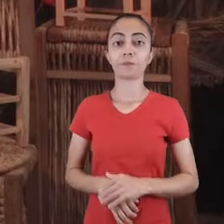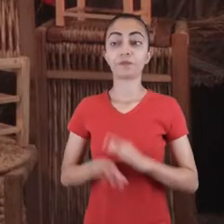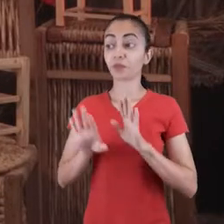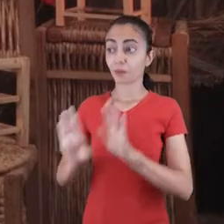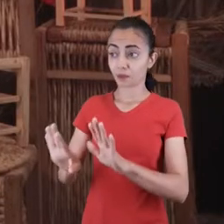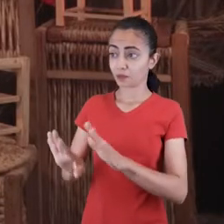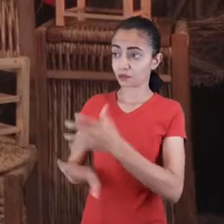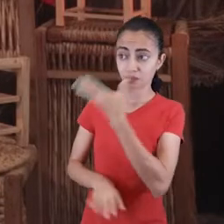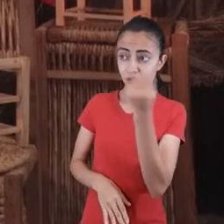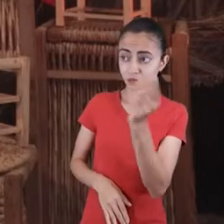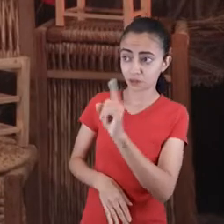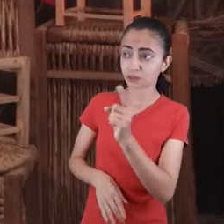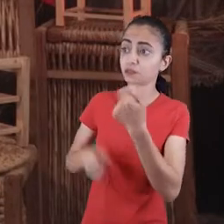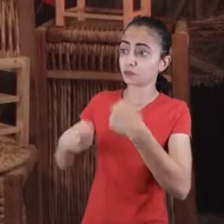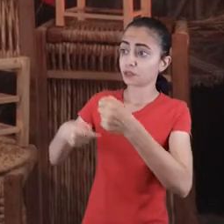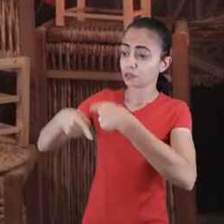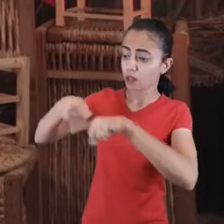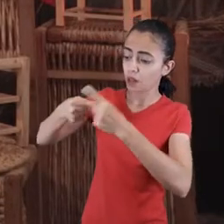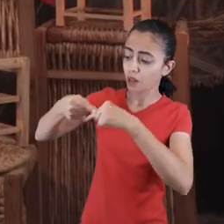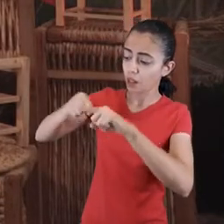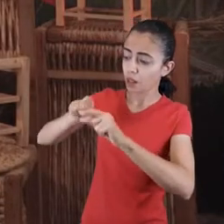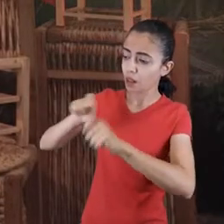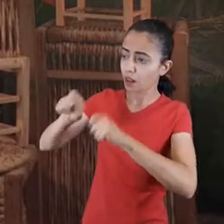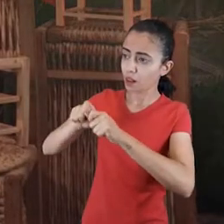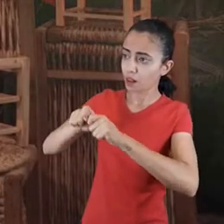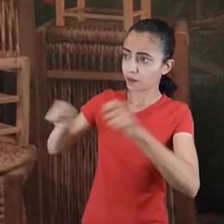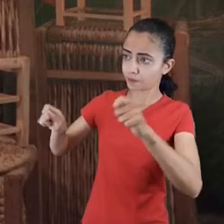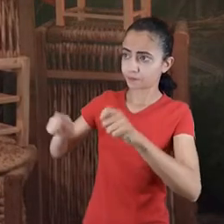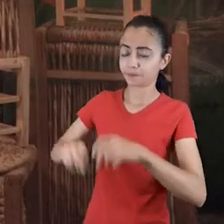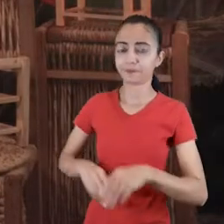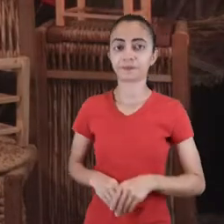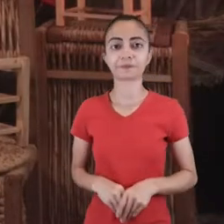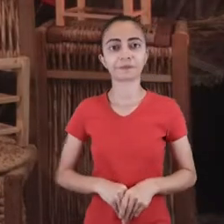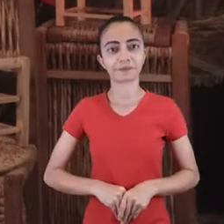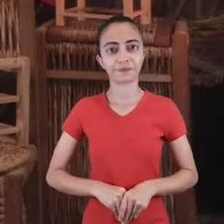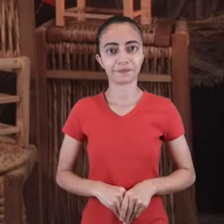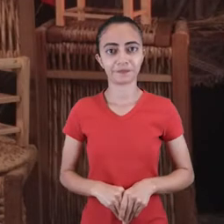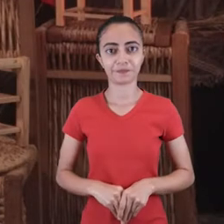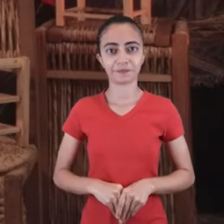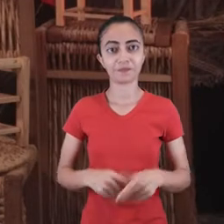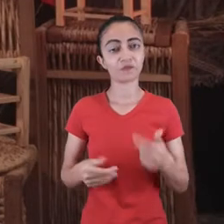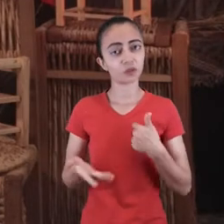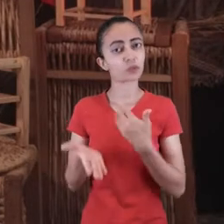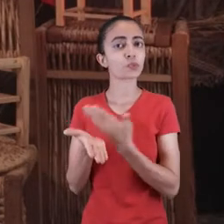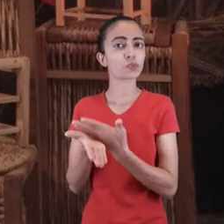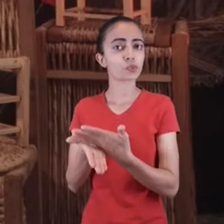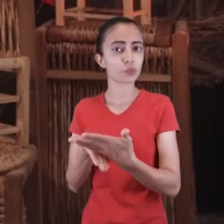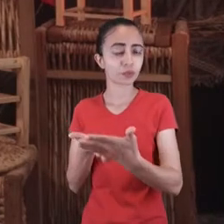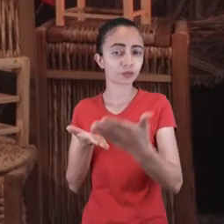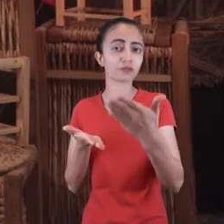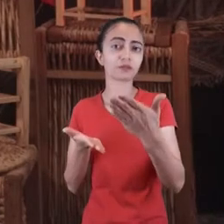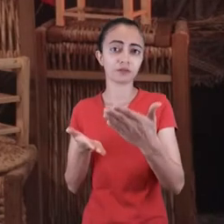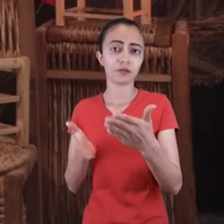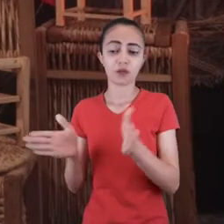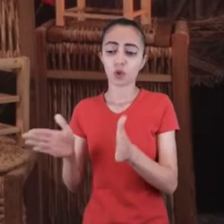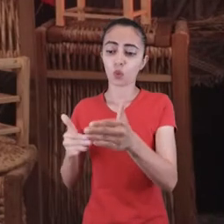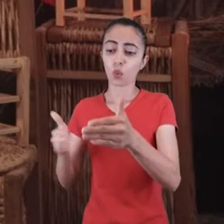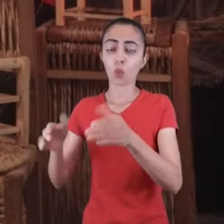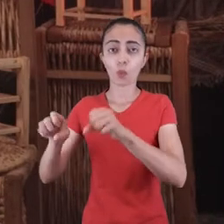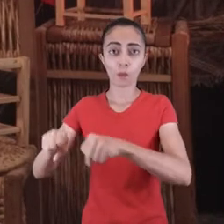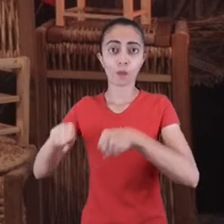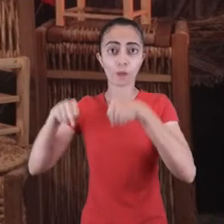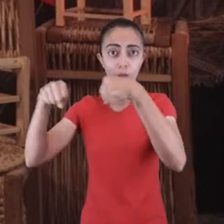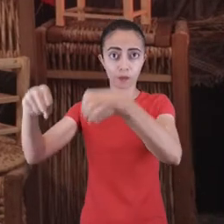nunca esqueça de passar por baixo da ripa, que é para segurar e dar a laçada. Aí comecei a fazer o